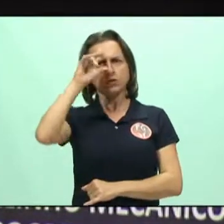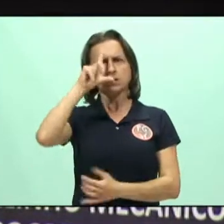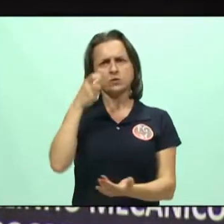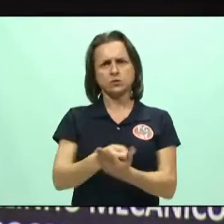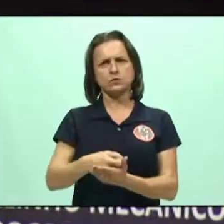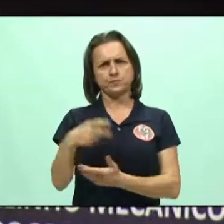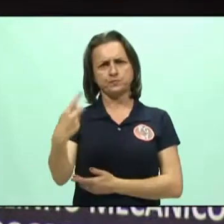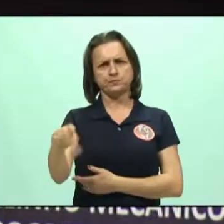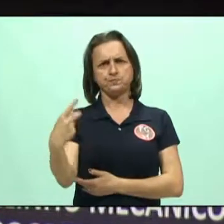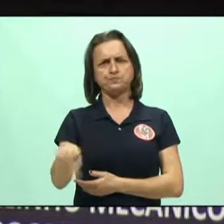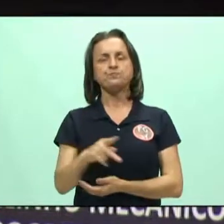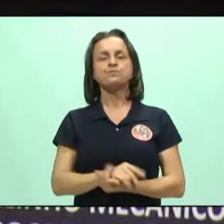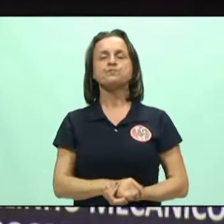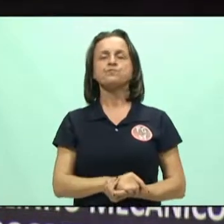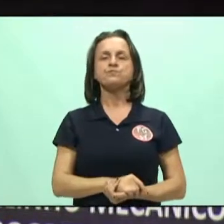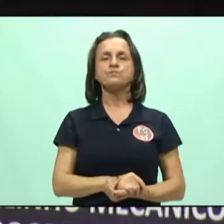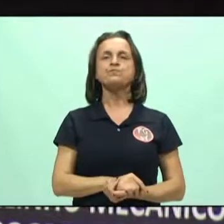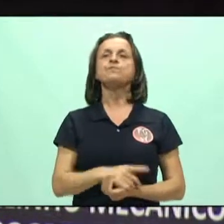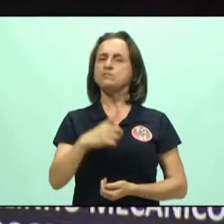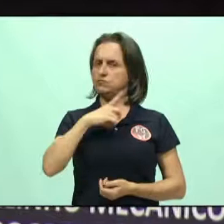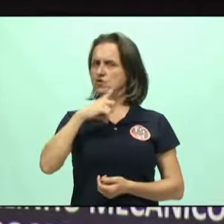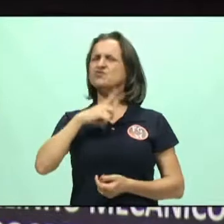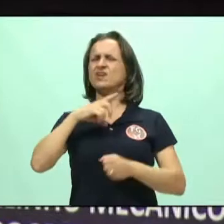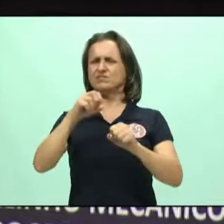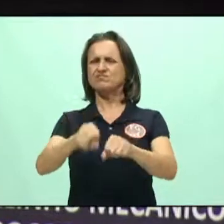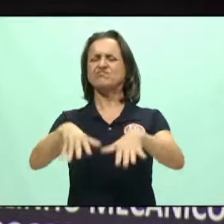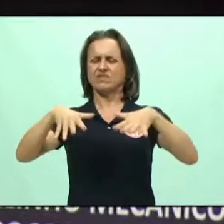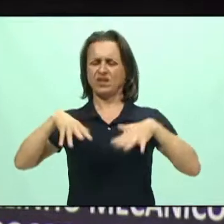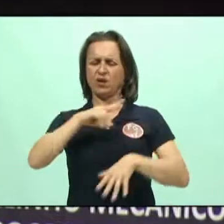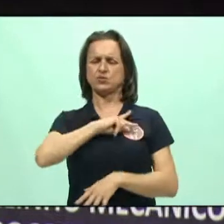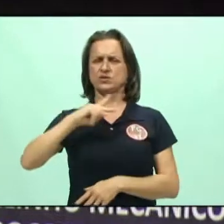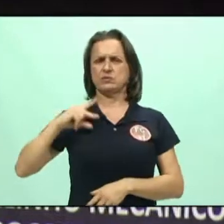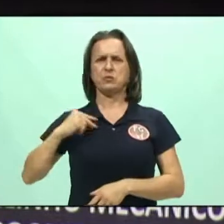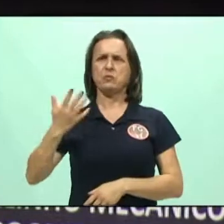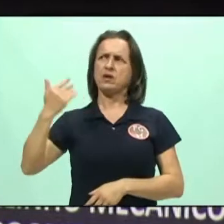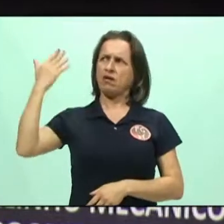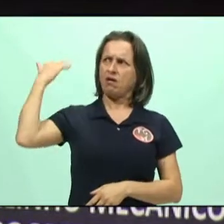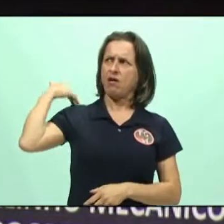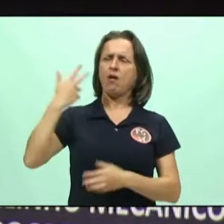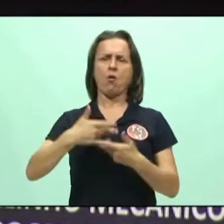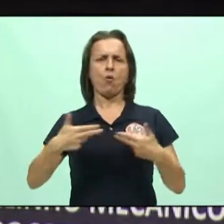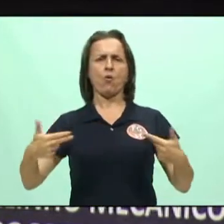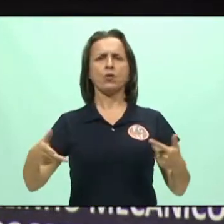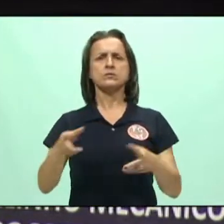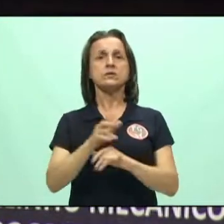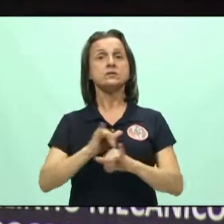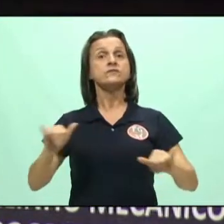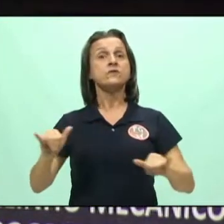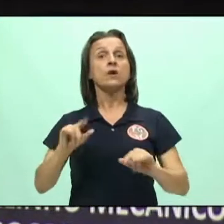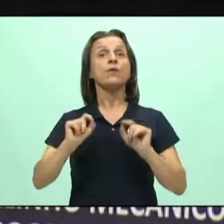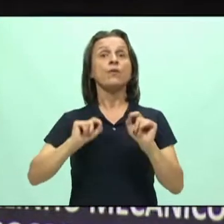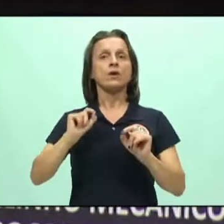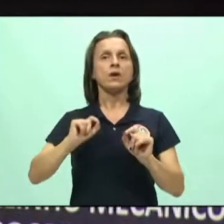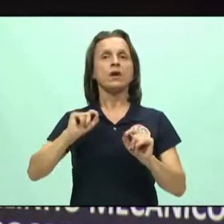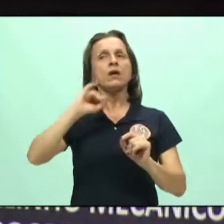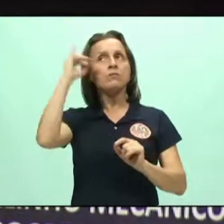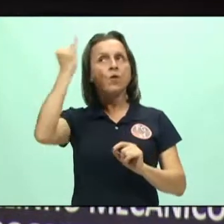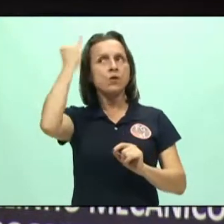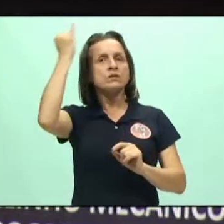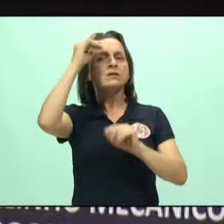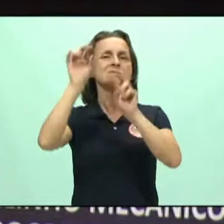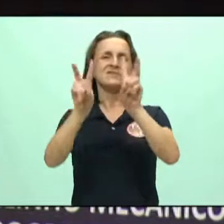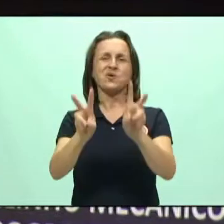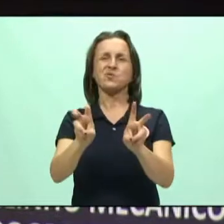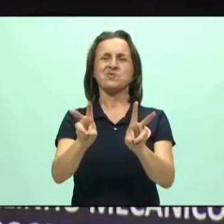decisão tivemos outras audiências públicas e digo isso para falar justamente da importância o tema em si